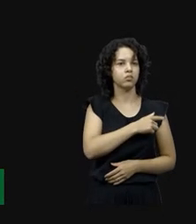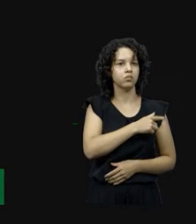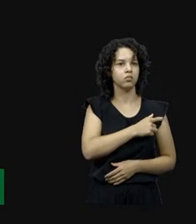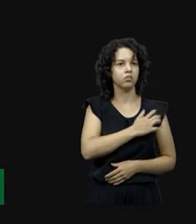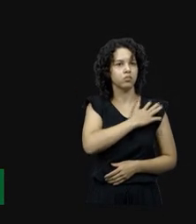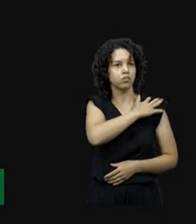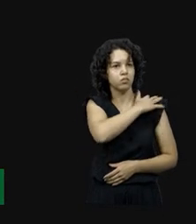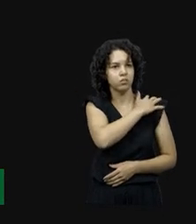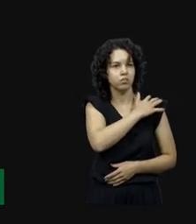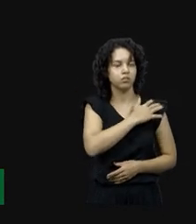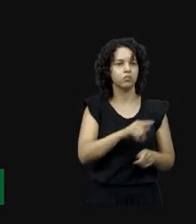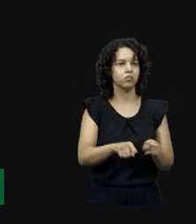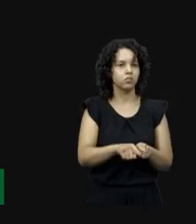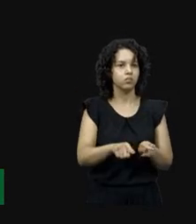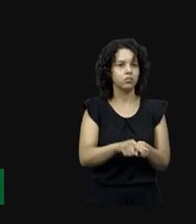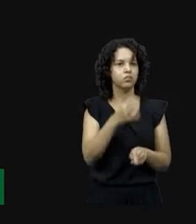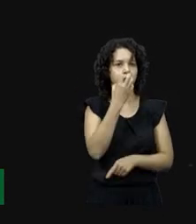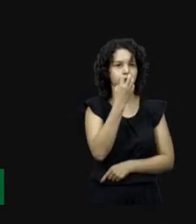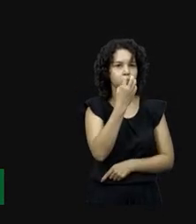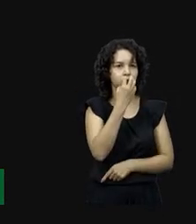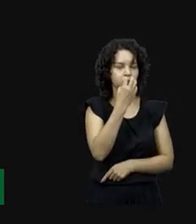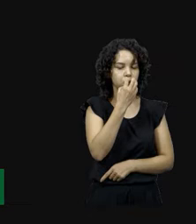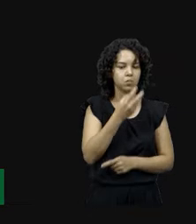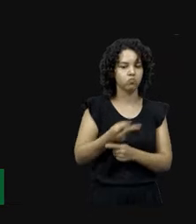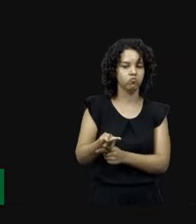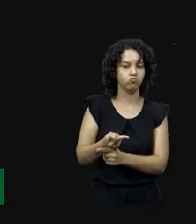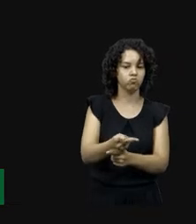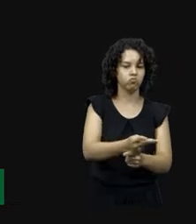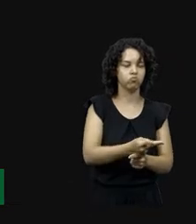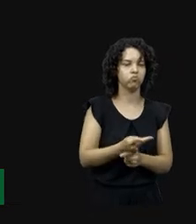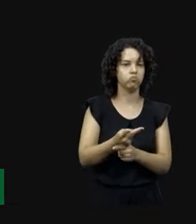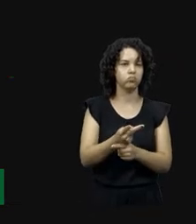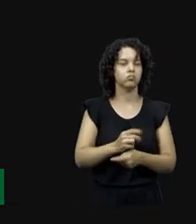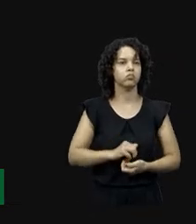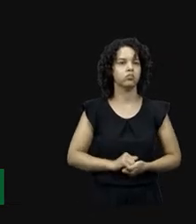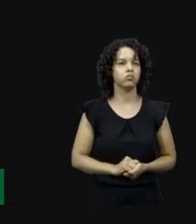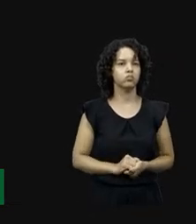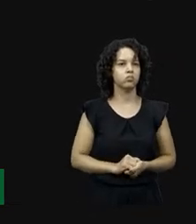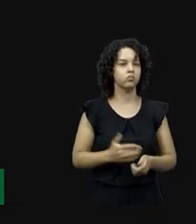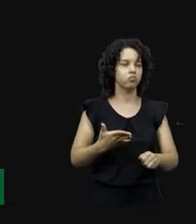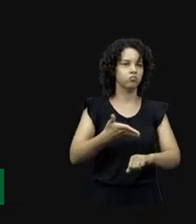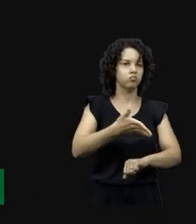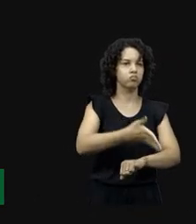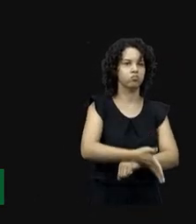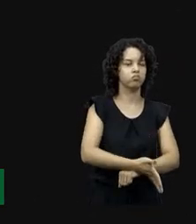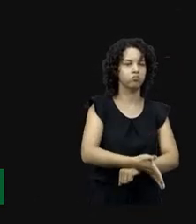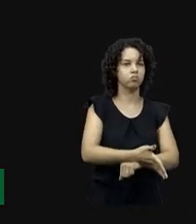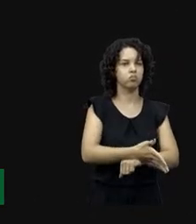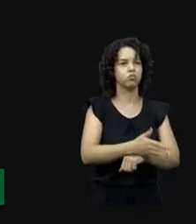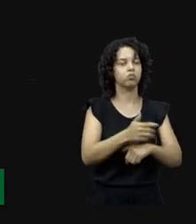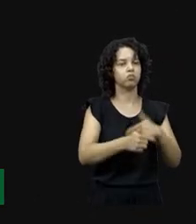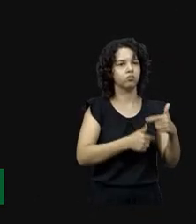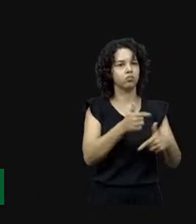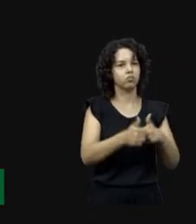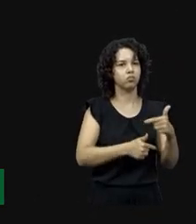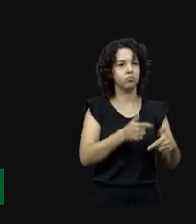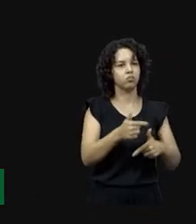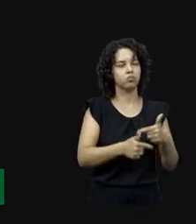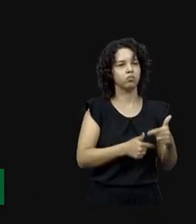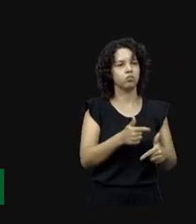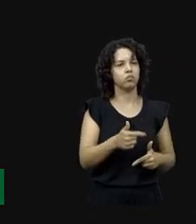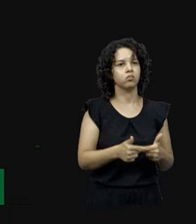e cães de busca pela atuação no atendimento ao desastre provocado pelas fortes